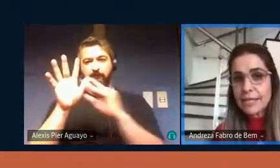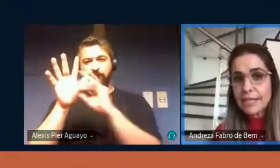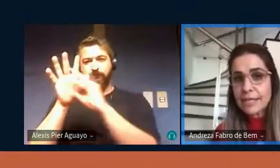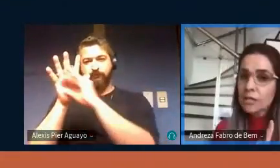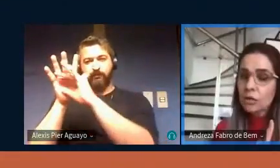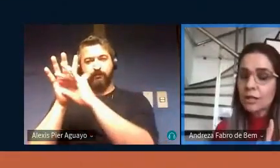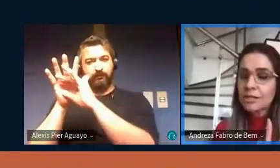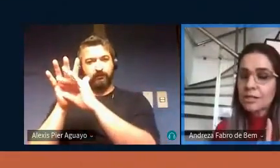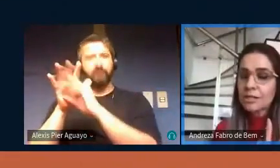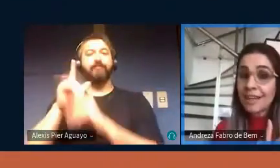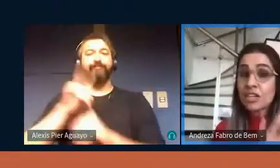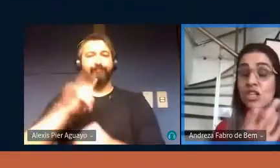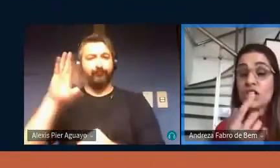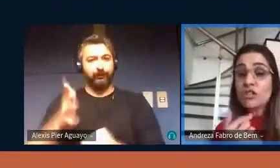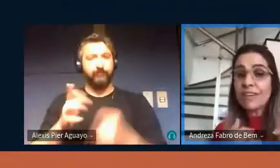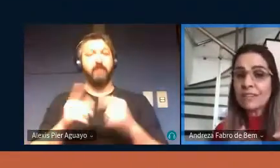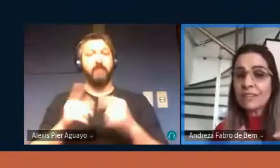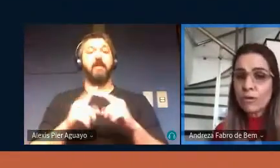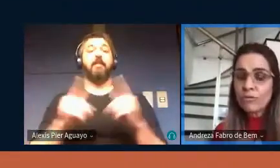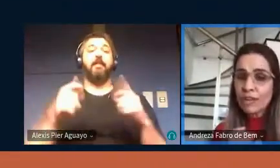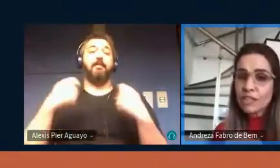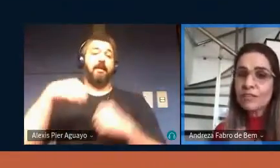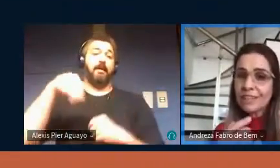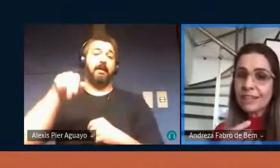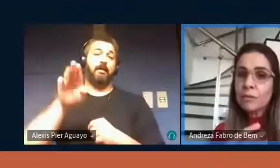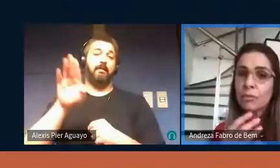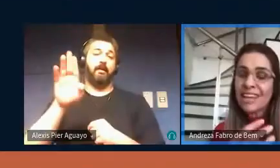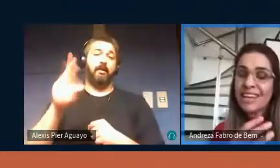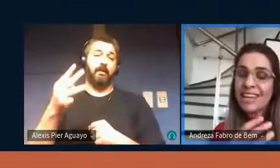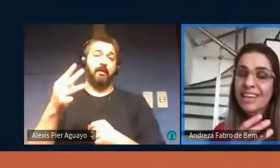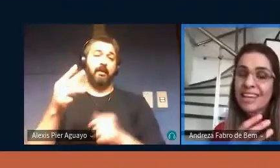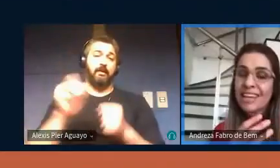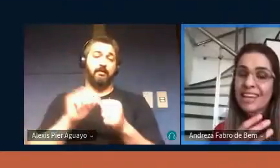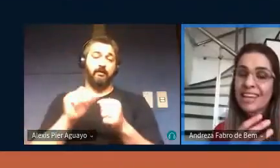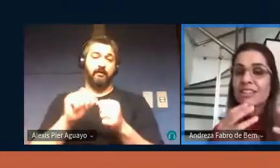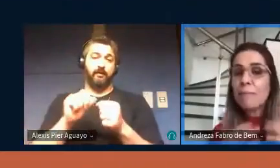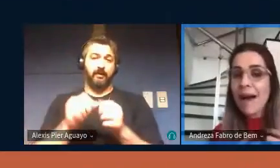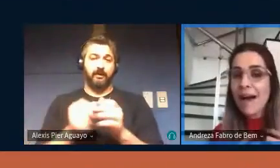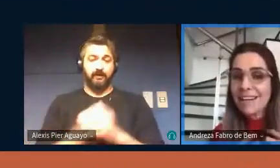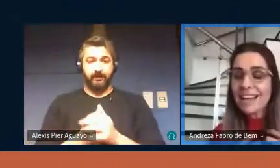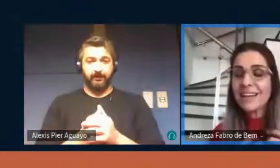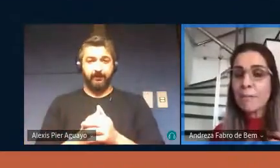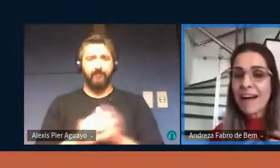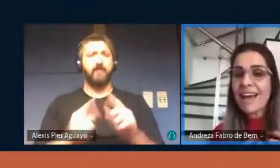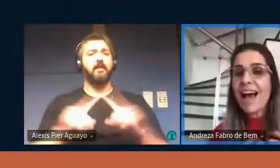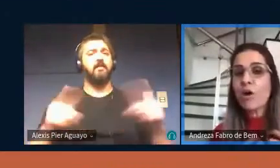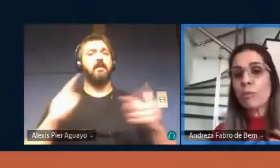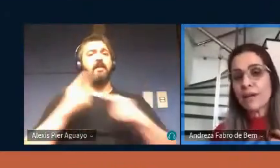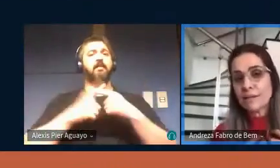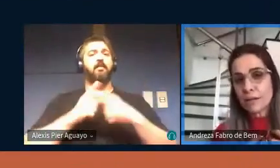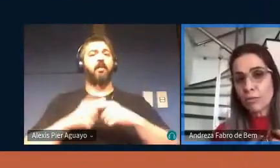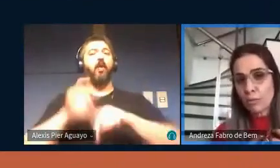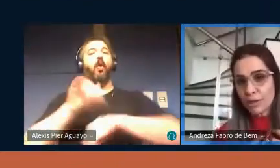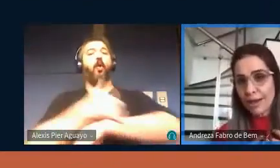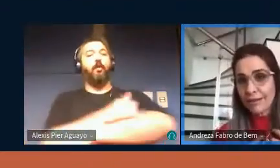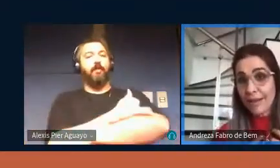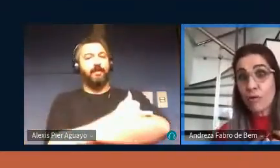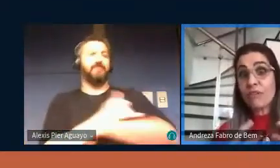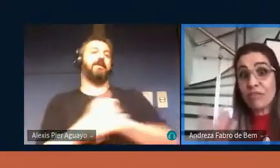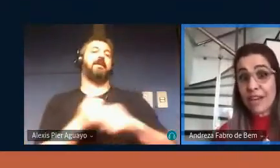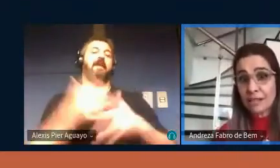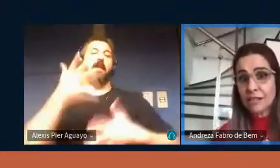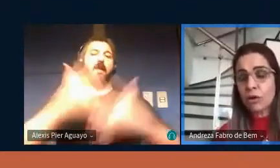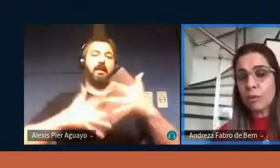Mas usando essas outras estratégias, a gente vai ter o efeito, já vai entender por que a obesidade atrapalha a complicação pulmonar, né?